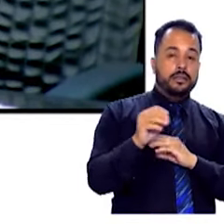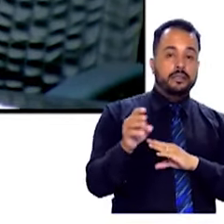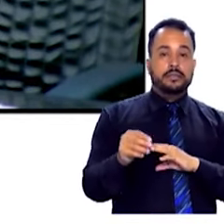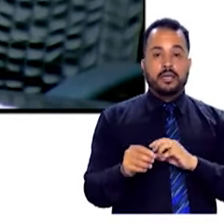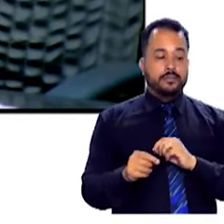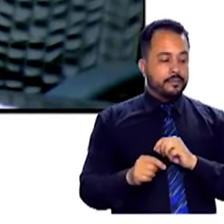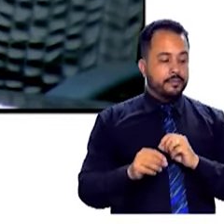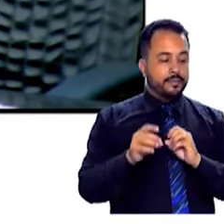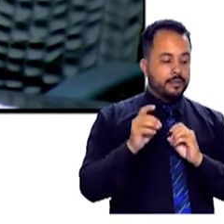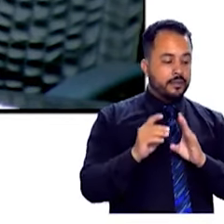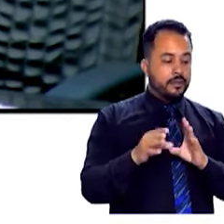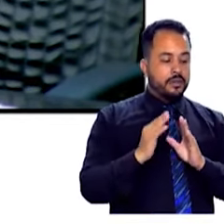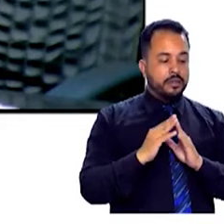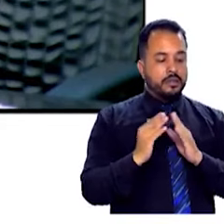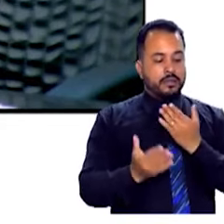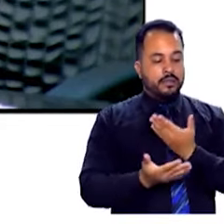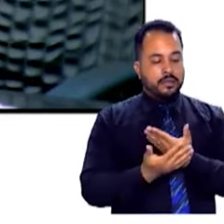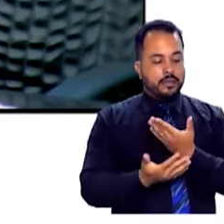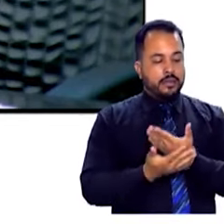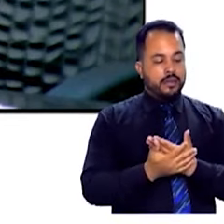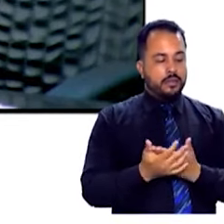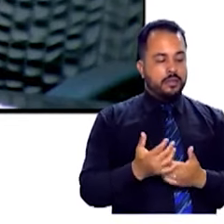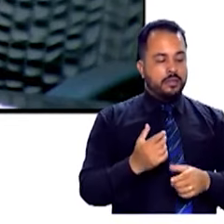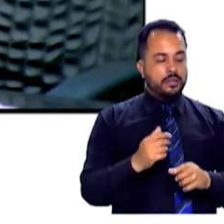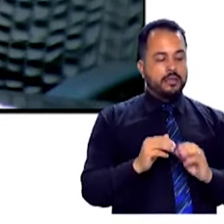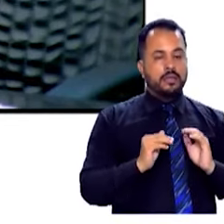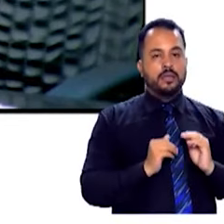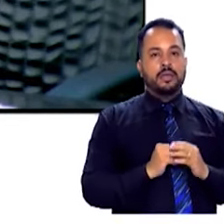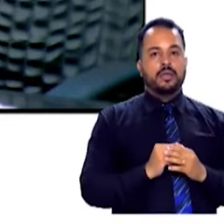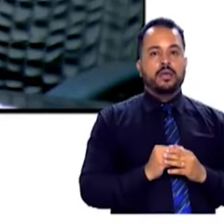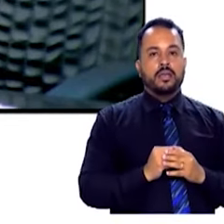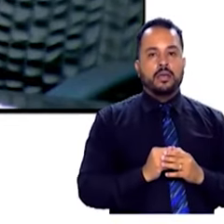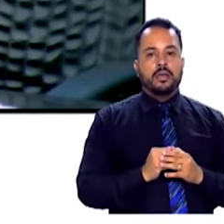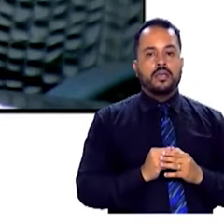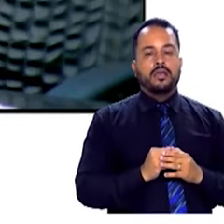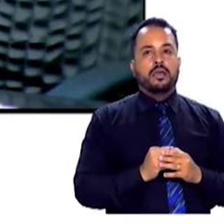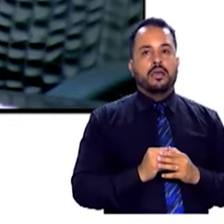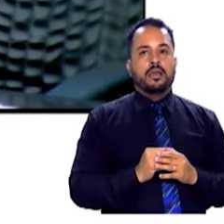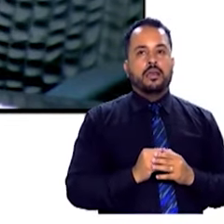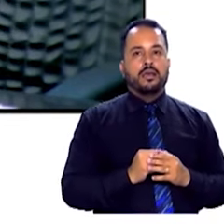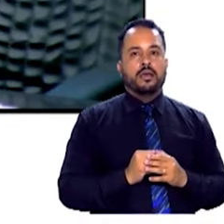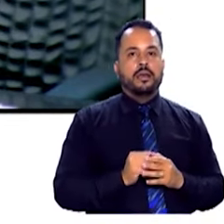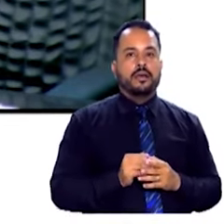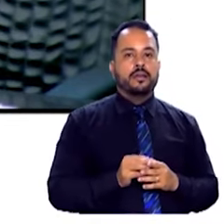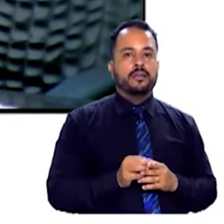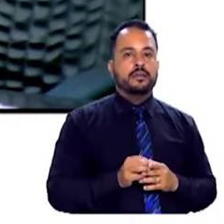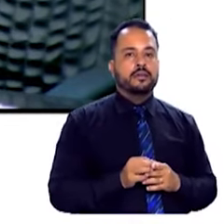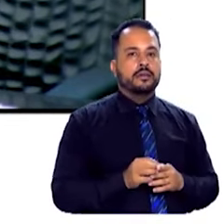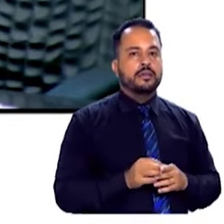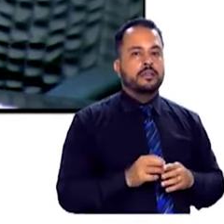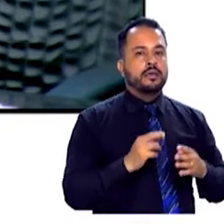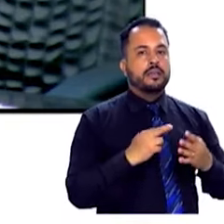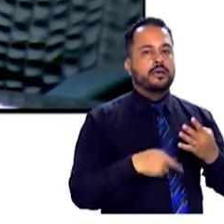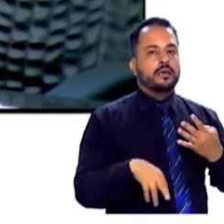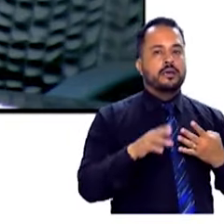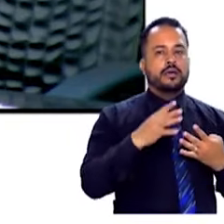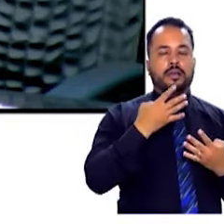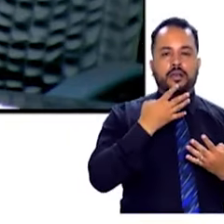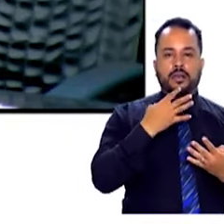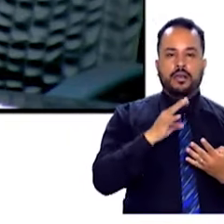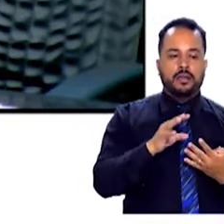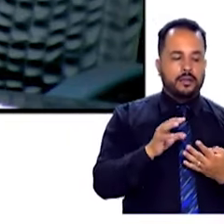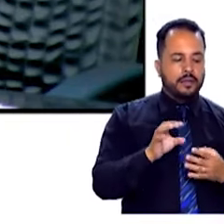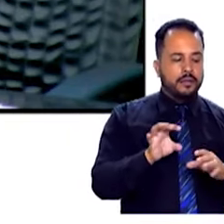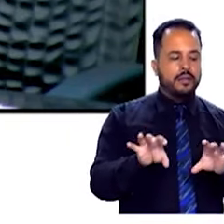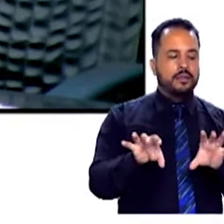extraordinário que tinha um problema de preparo mas o Supremo eh reconhecendo esse problema disse nós vamos